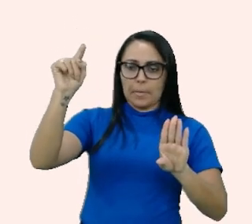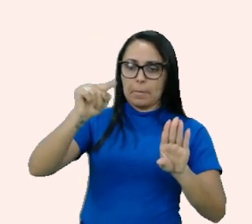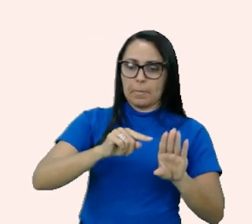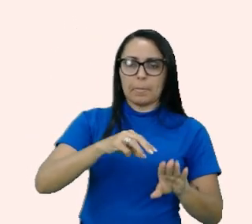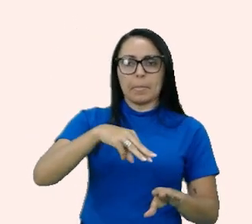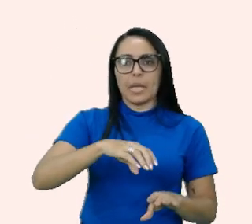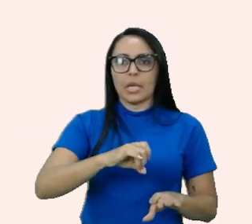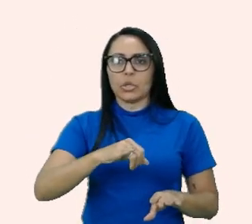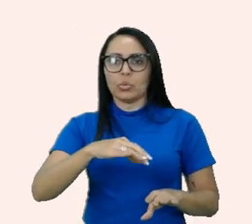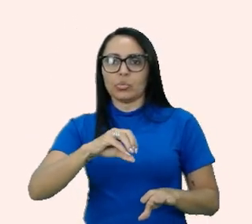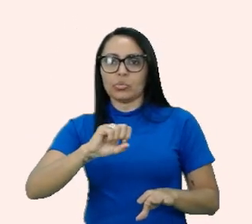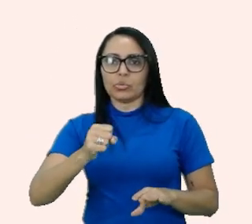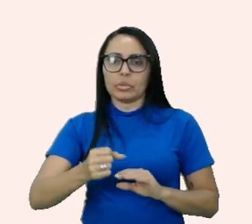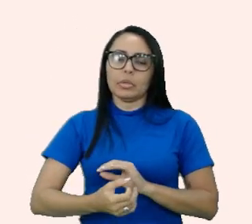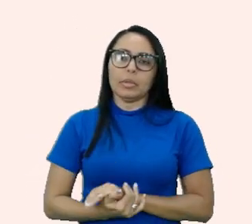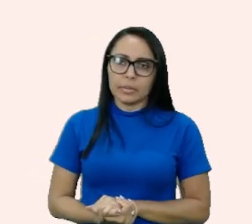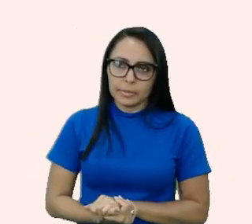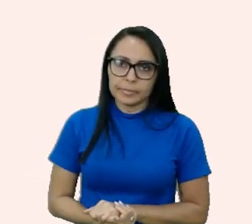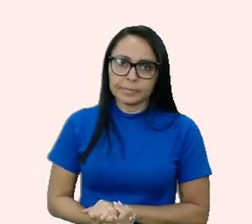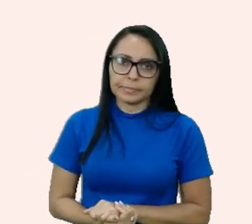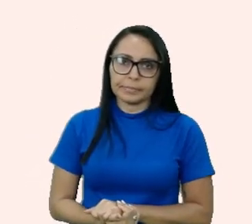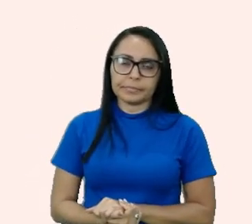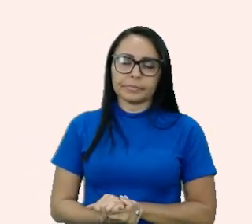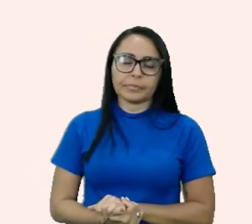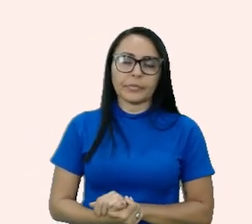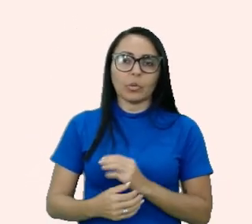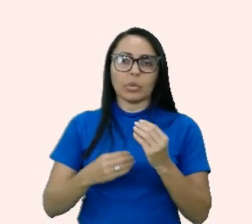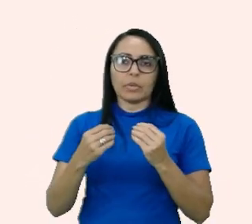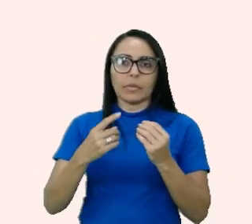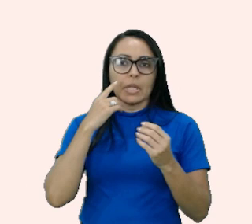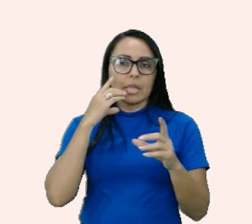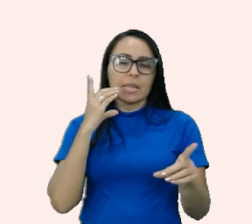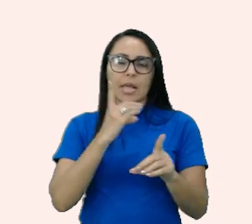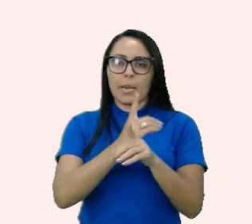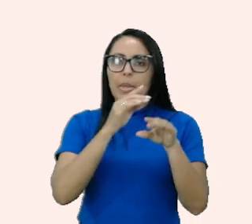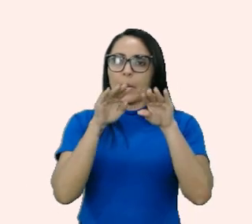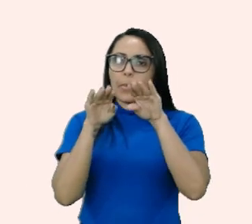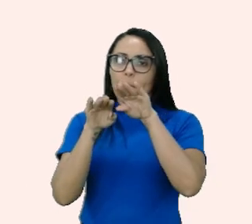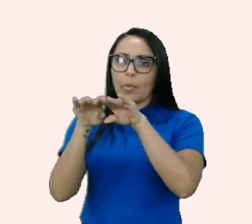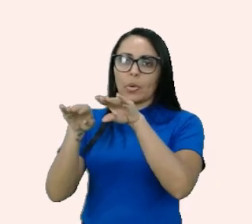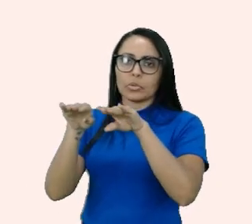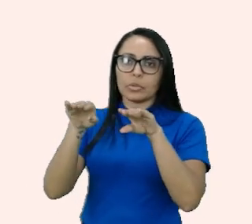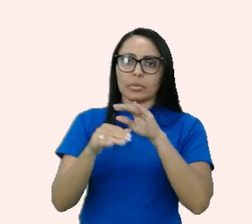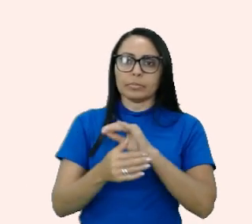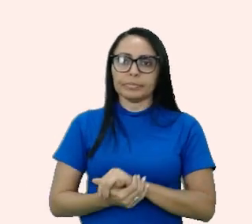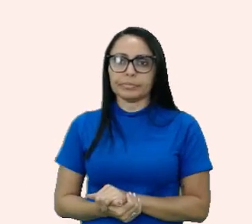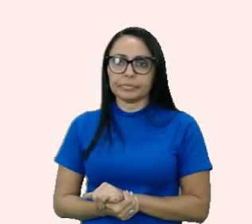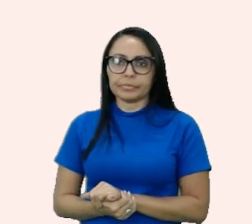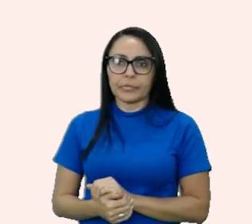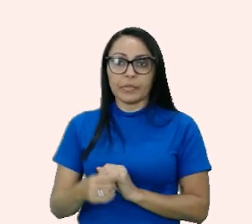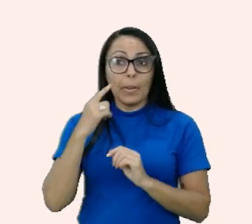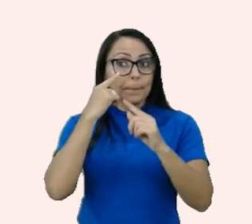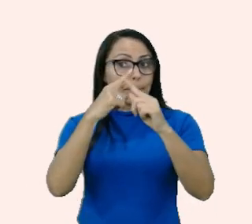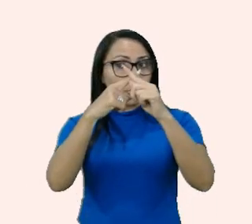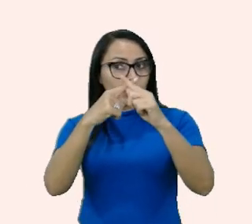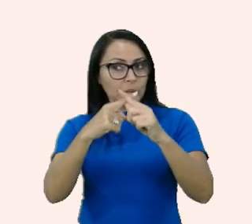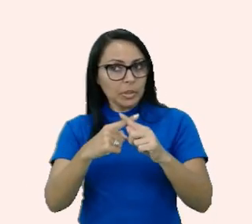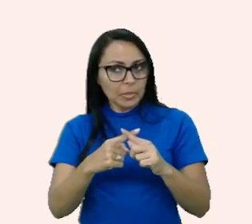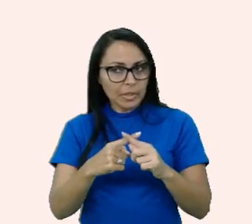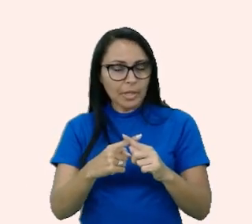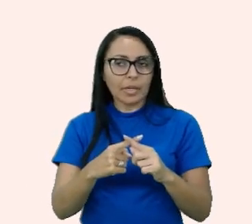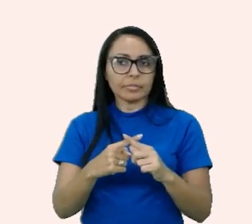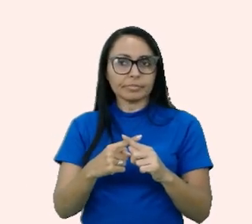essa propriedade fundamental da proporção quando as grandezas forem diretamente proporcionais? Assim, ó, eu vou multiplicar os